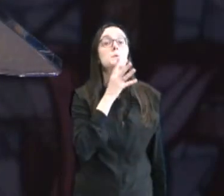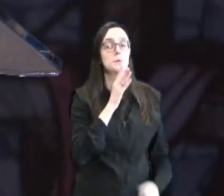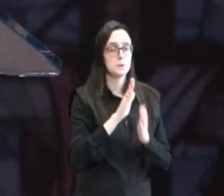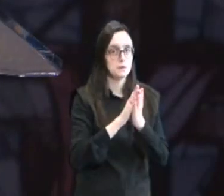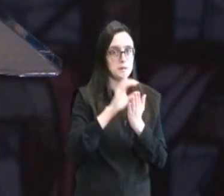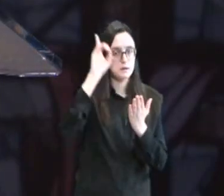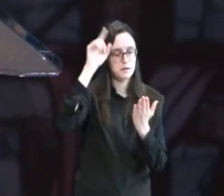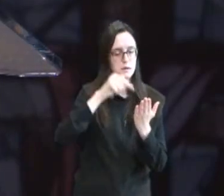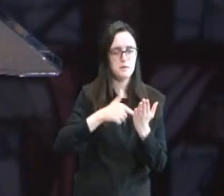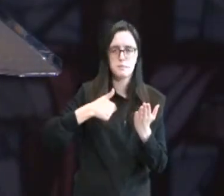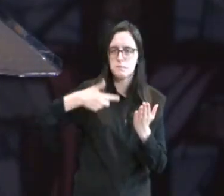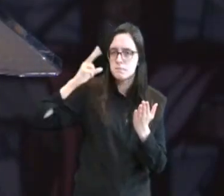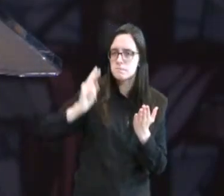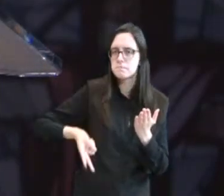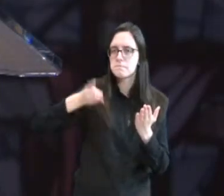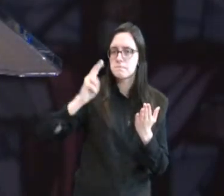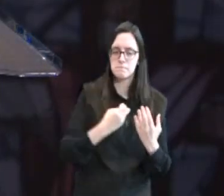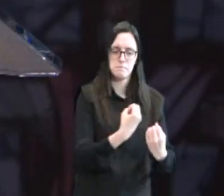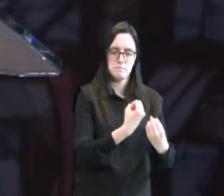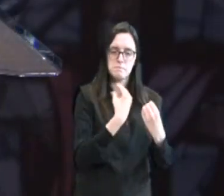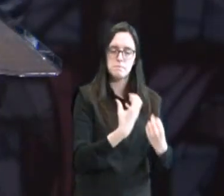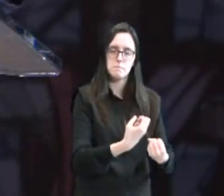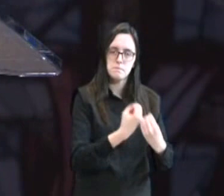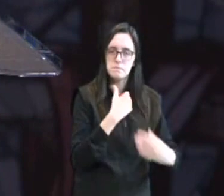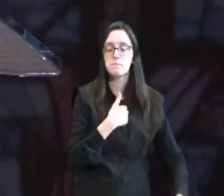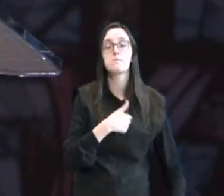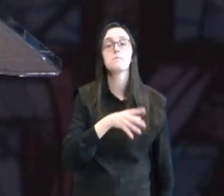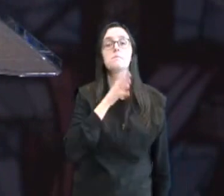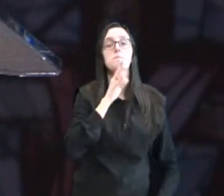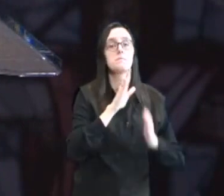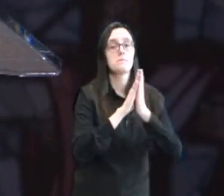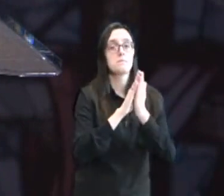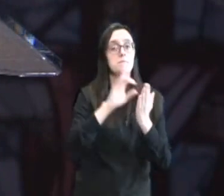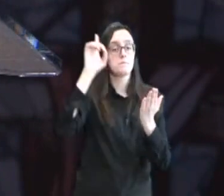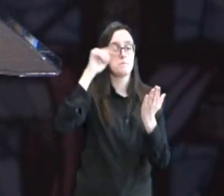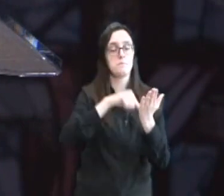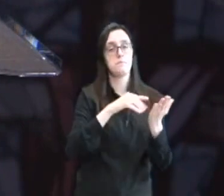seus ensinamentos, eu vou conhecer a vontade de Deus para a minha